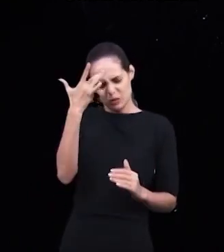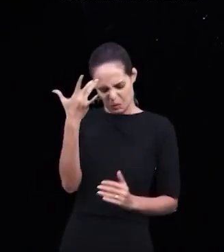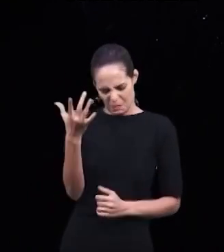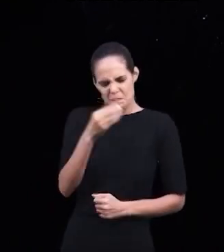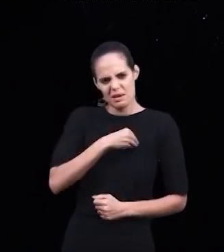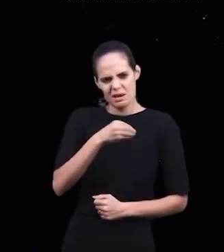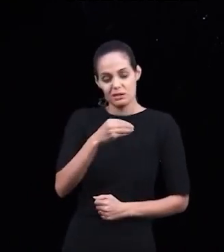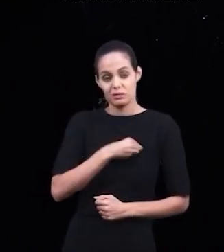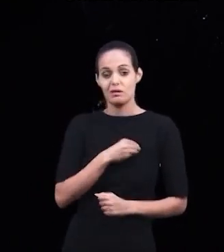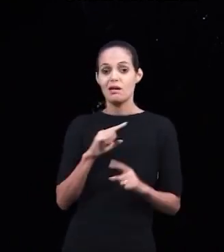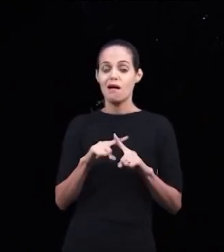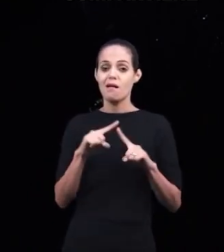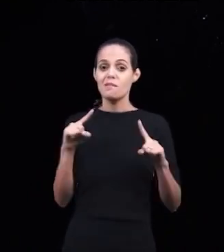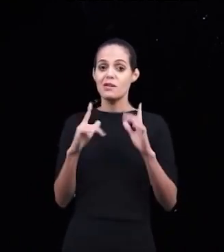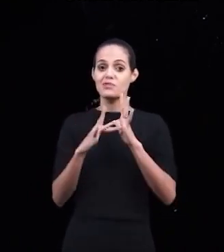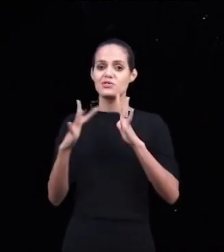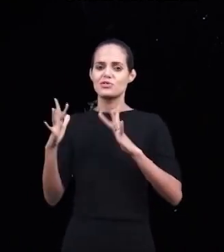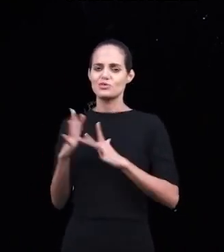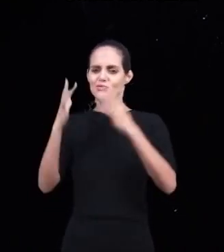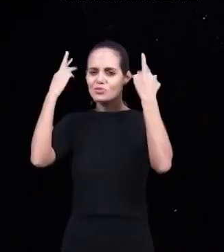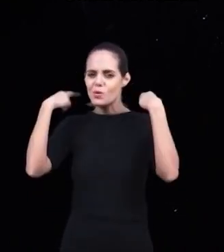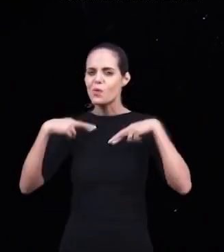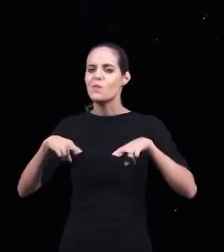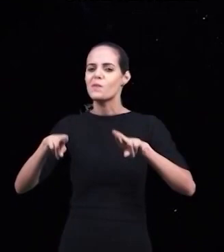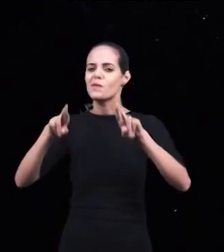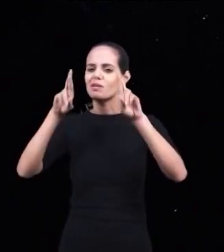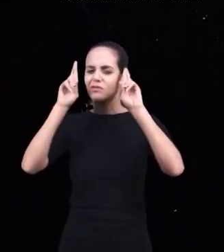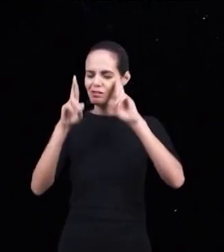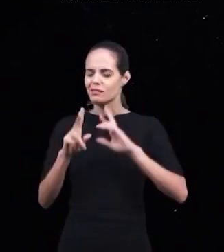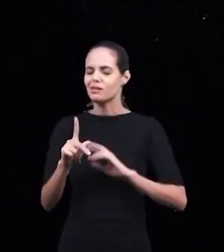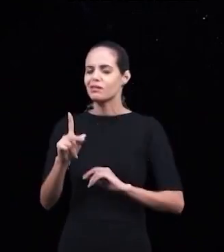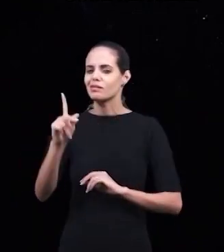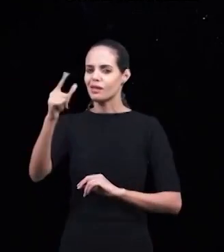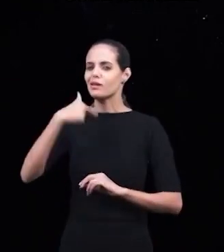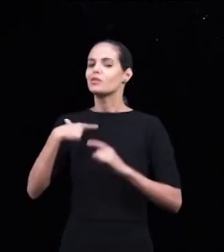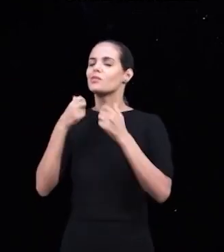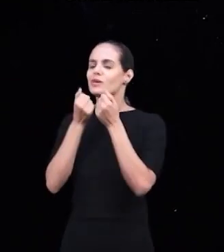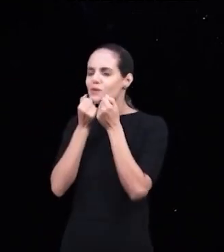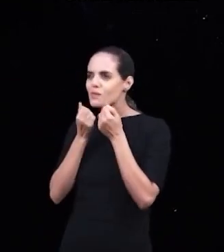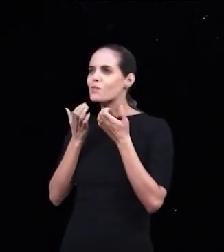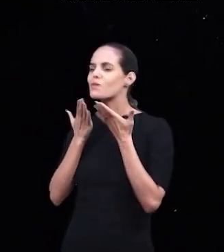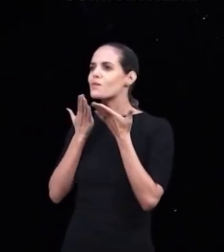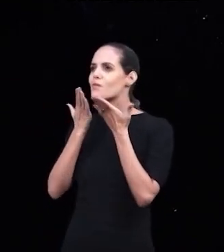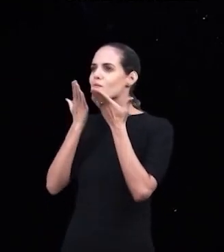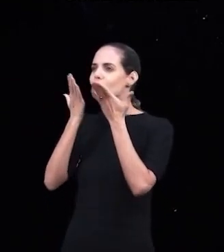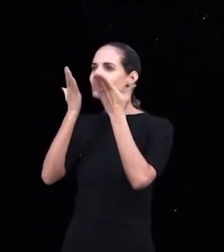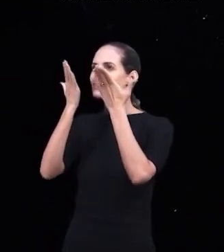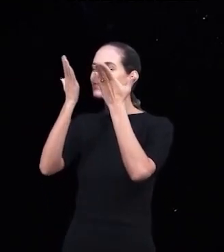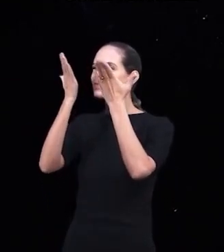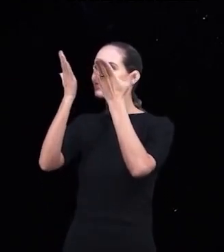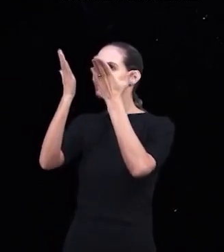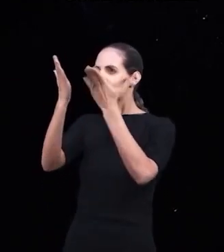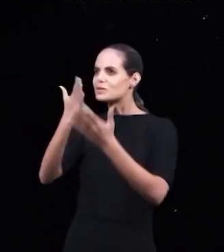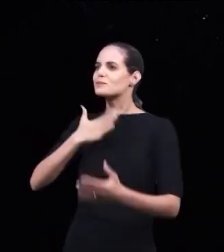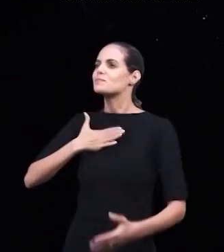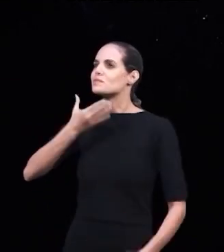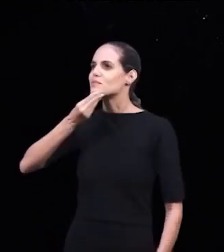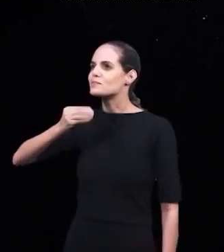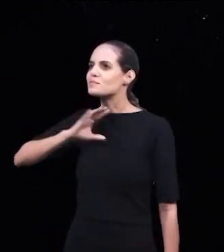ti, Jesus, Cordeiro eterno, confesso que és